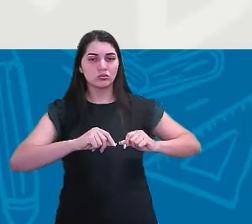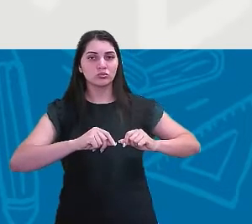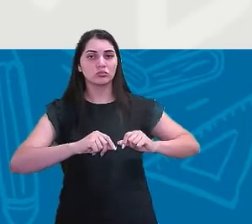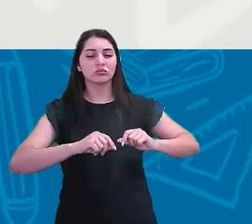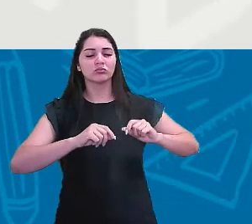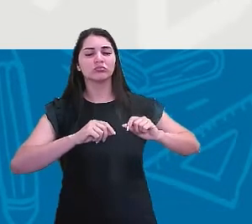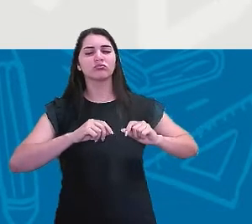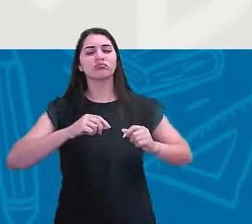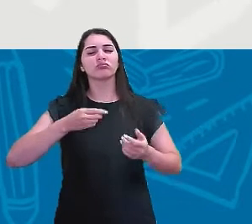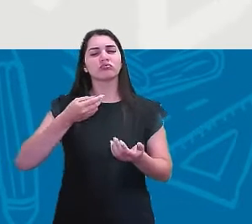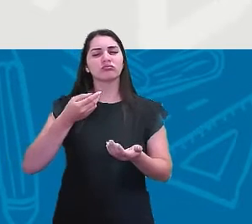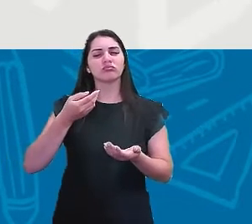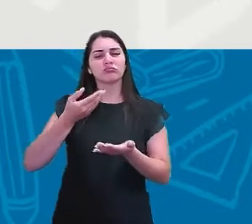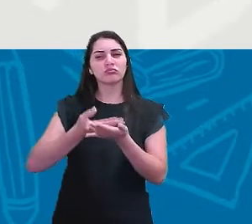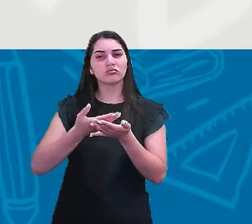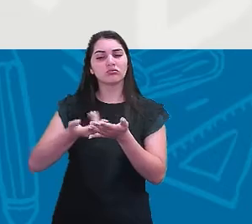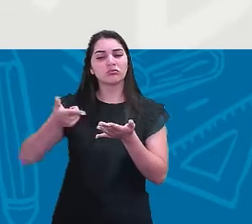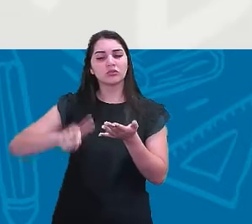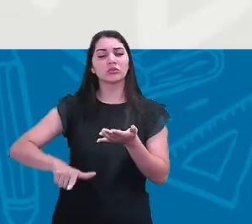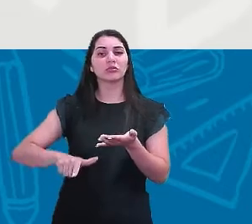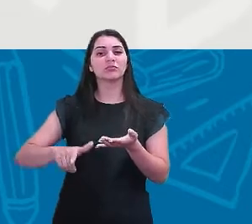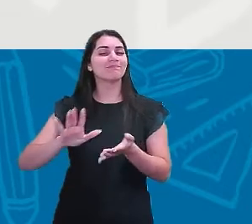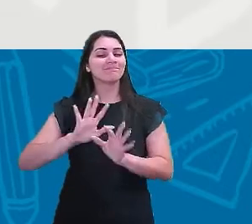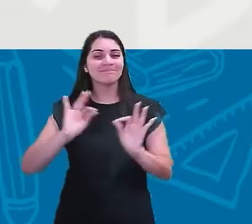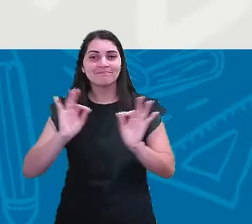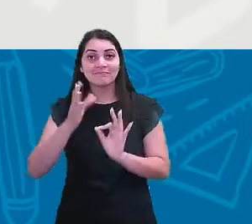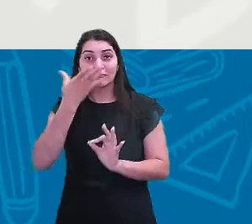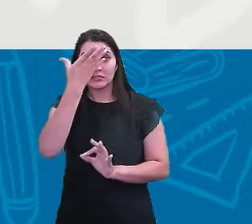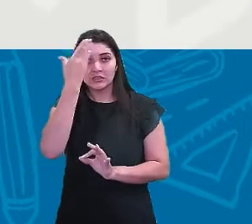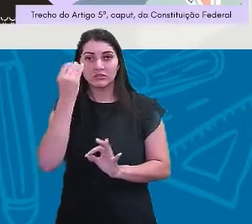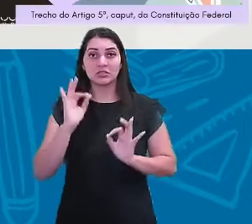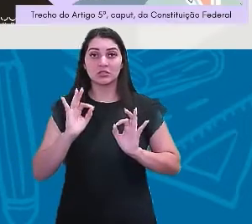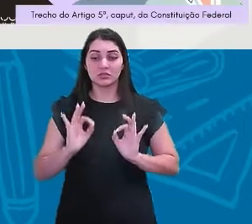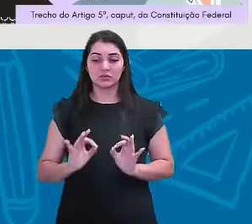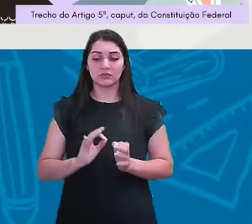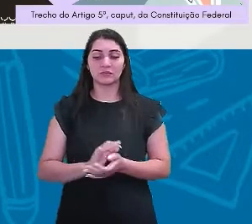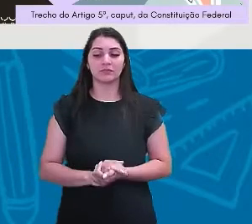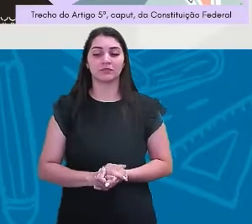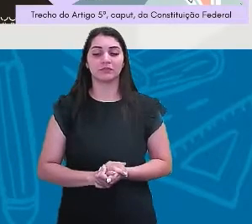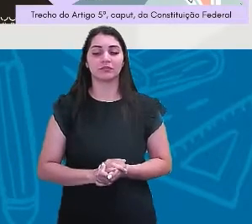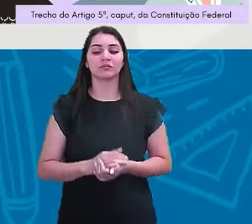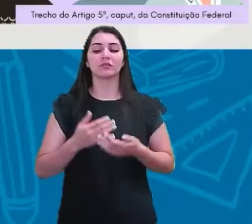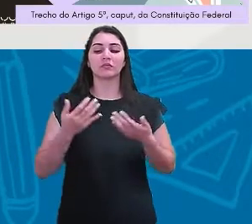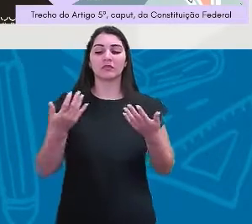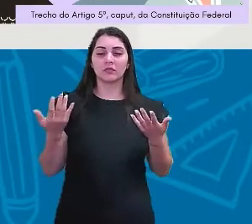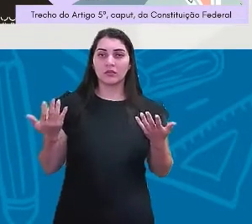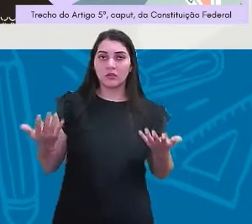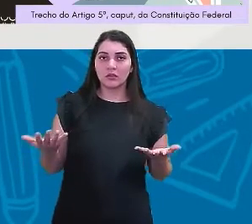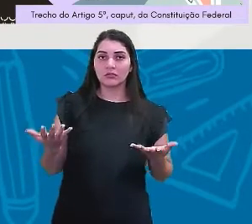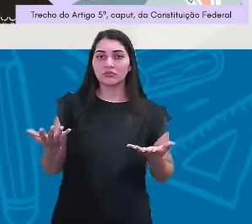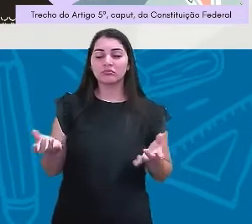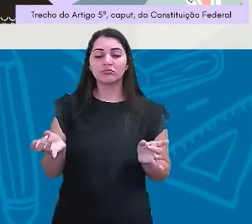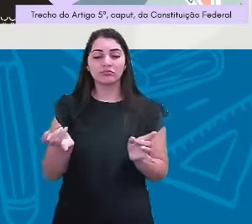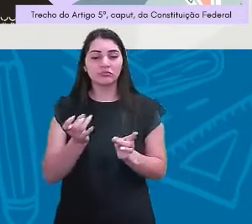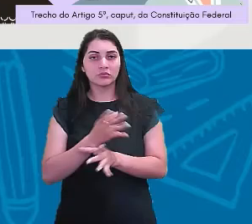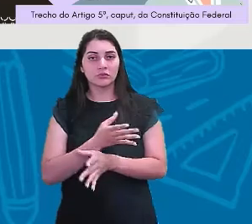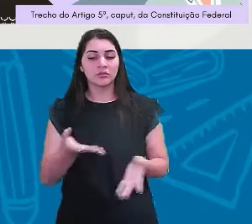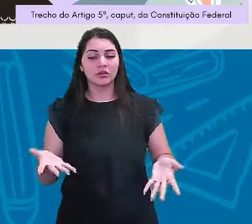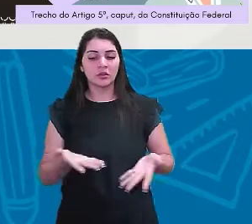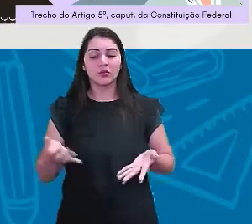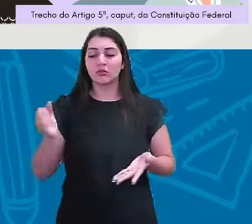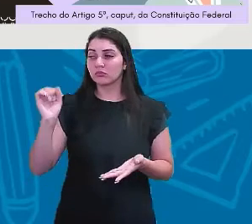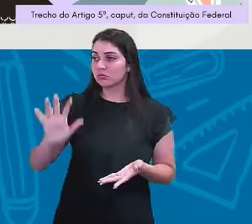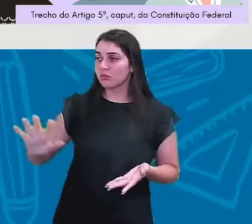essa revisão, para você não esquecer, tá bom? E aí, encerro aqui com